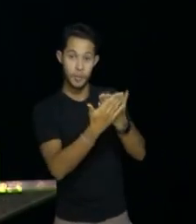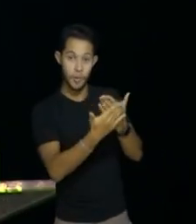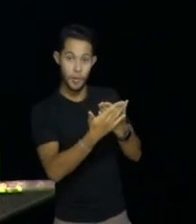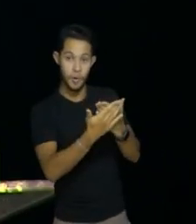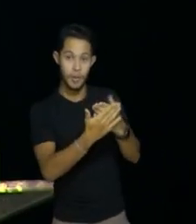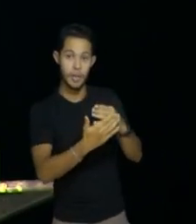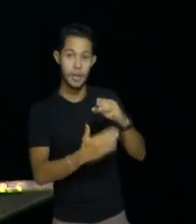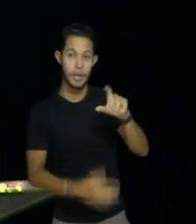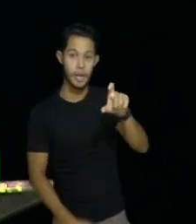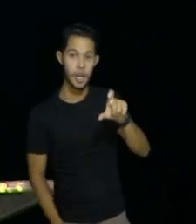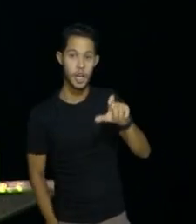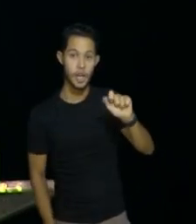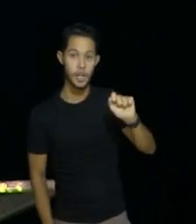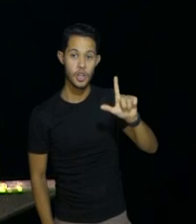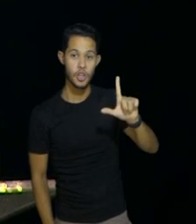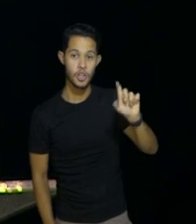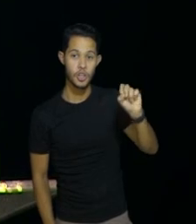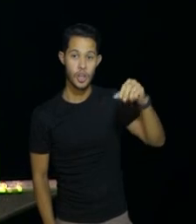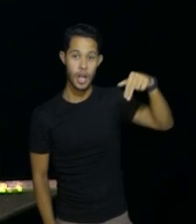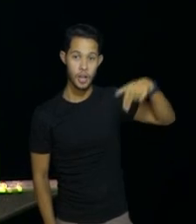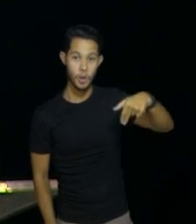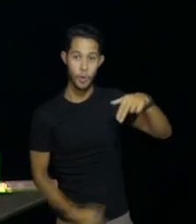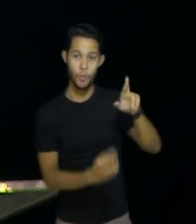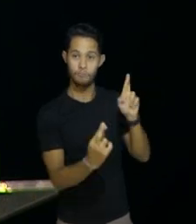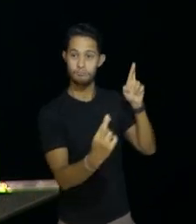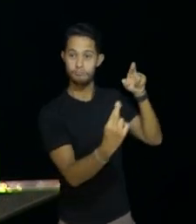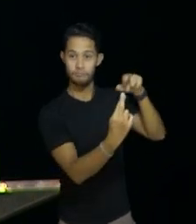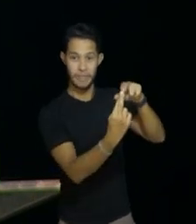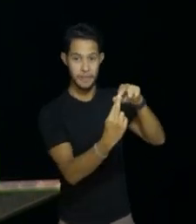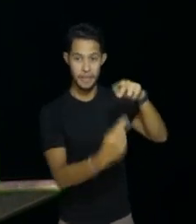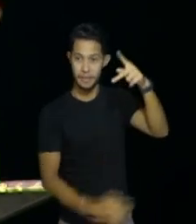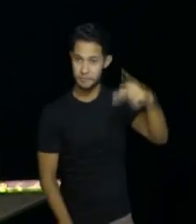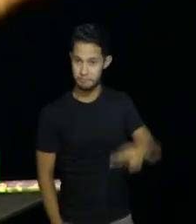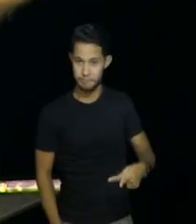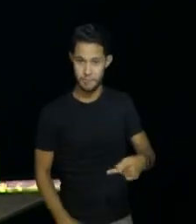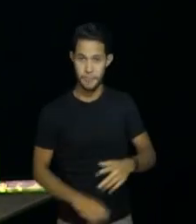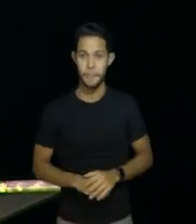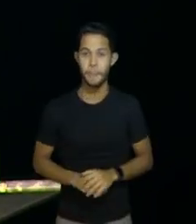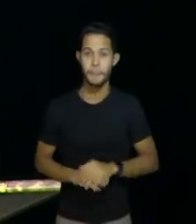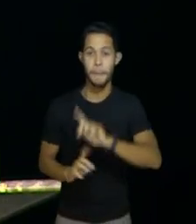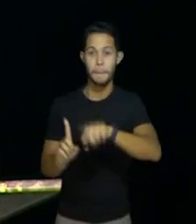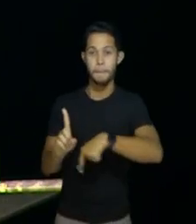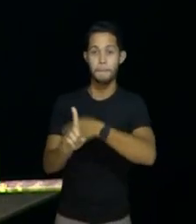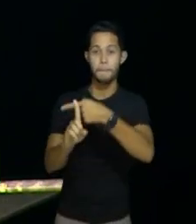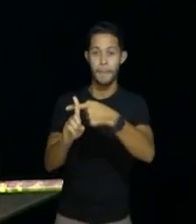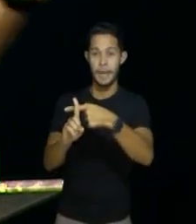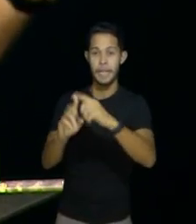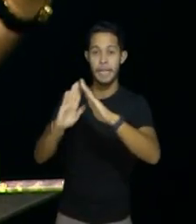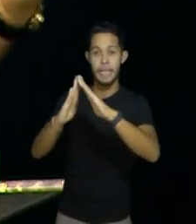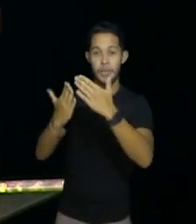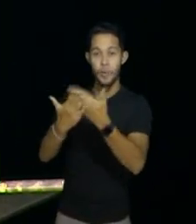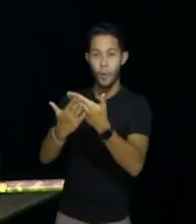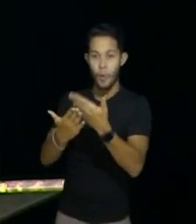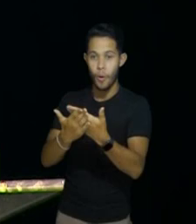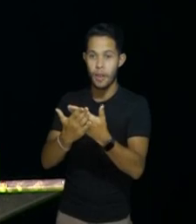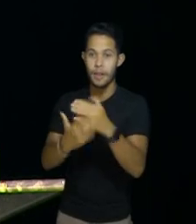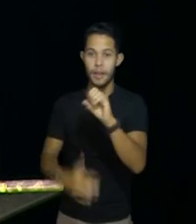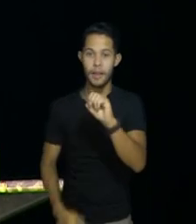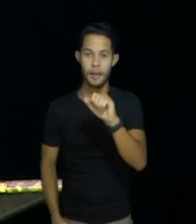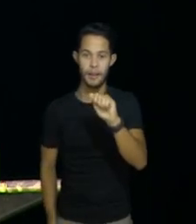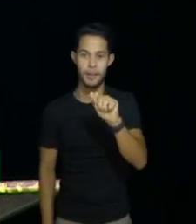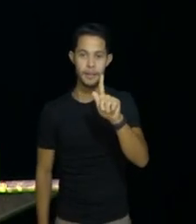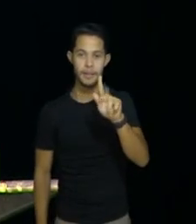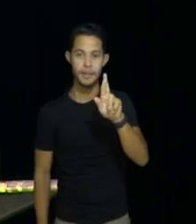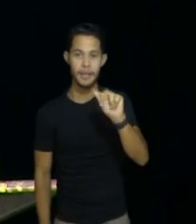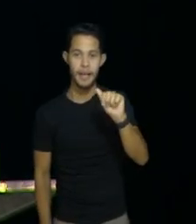em nossa cidade. Temos ainda o Colégio Sagrada Família e tantos outros que nasceram